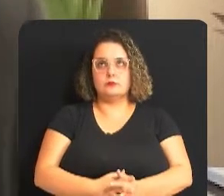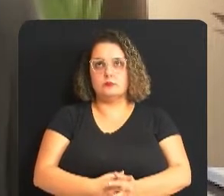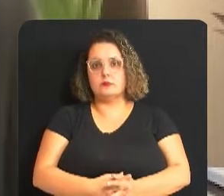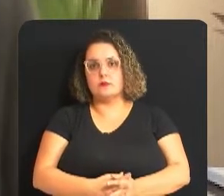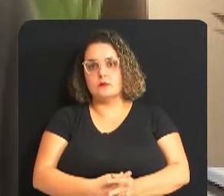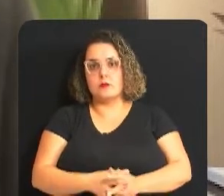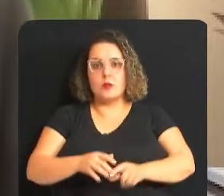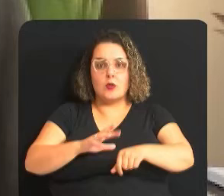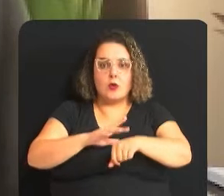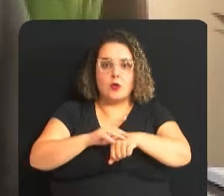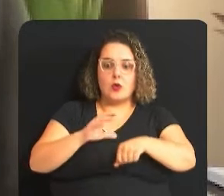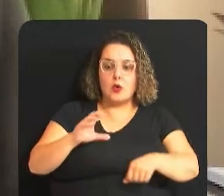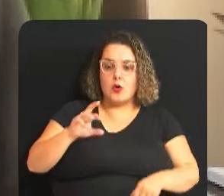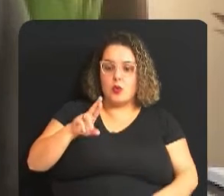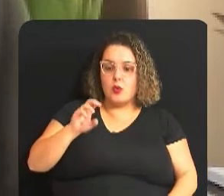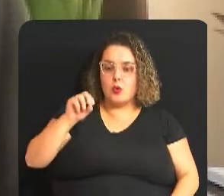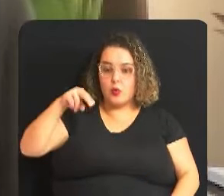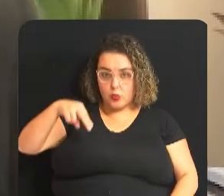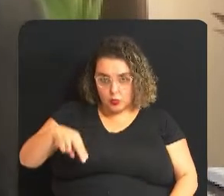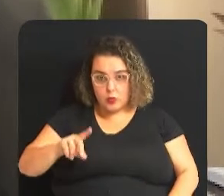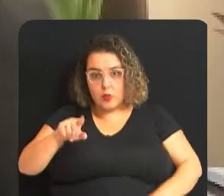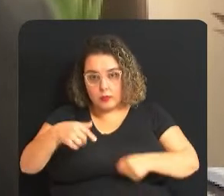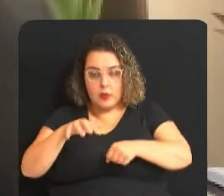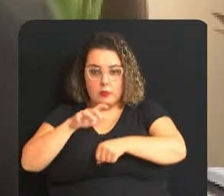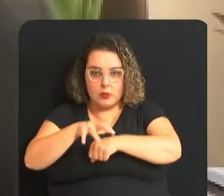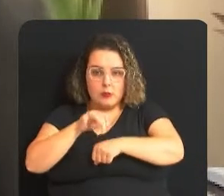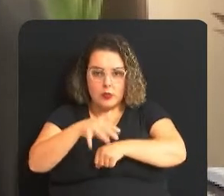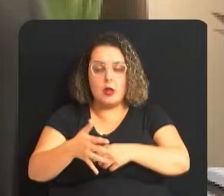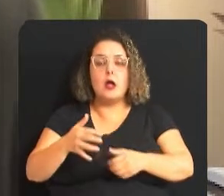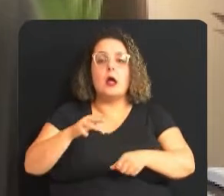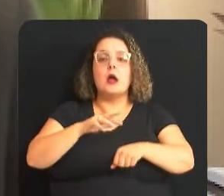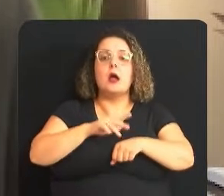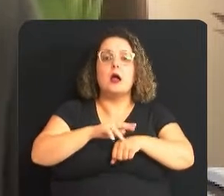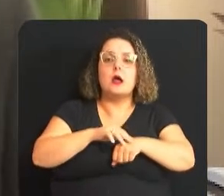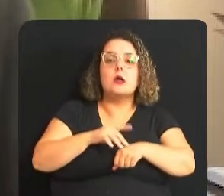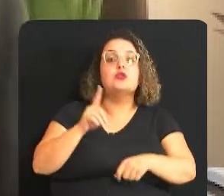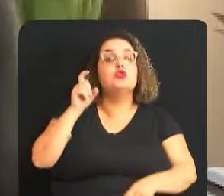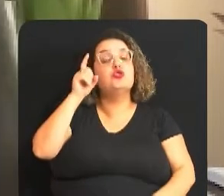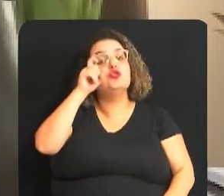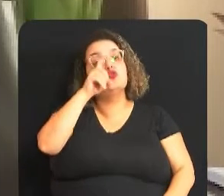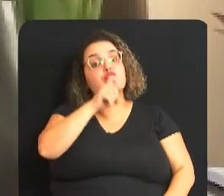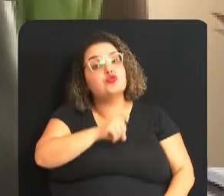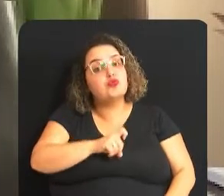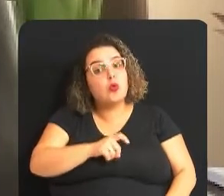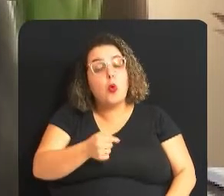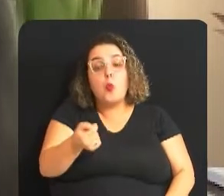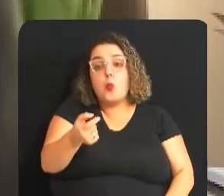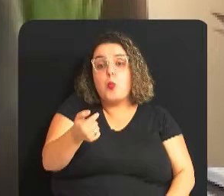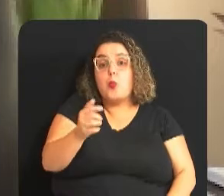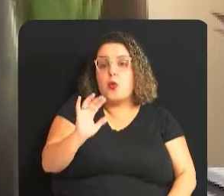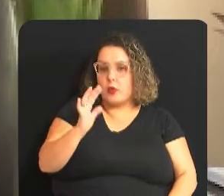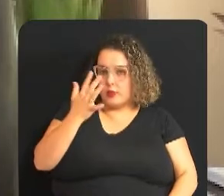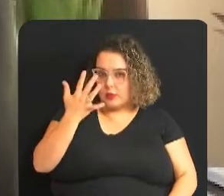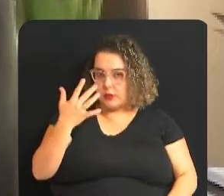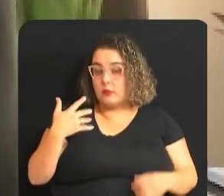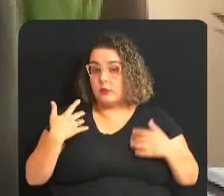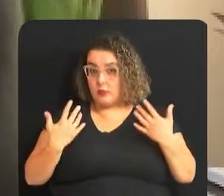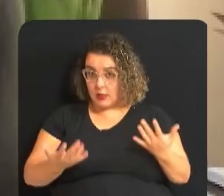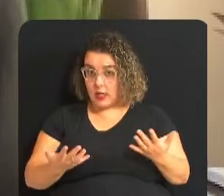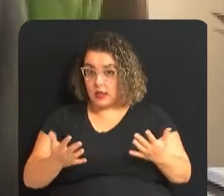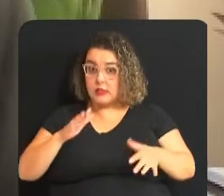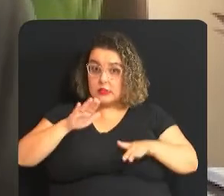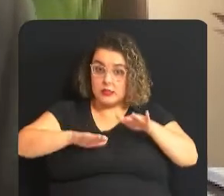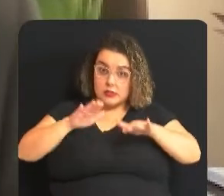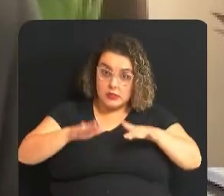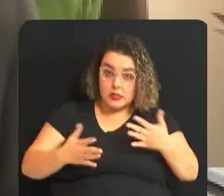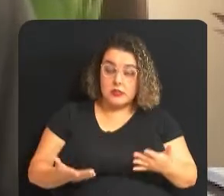Doença de Crohn, que é uma outra doença inflamatória. Essas doenças são muito raras, são muito pouco frequentes. Mas muitas vezes